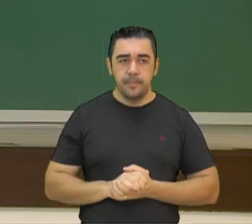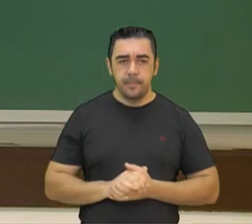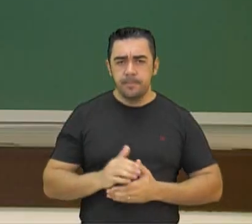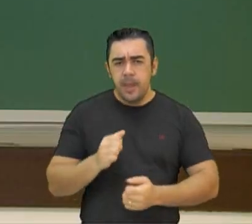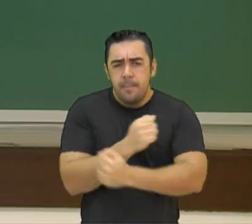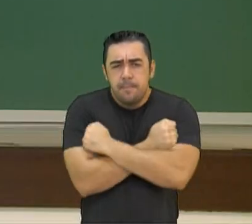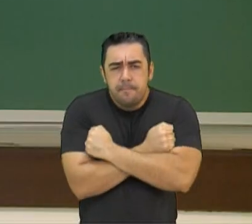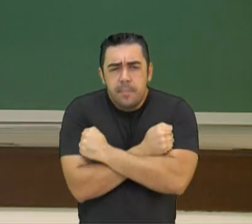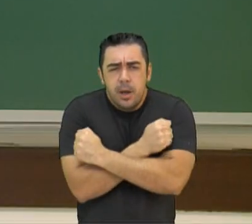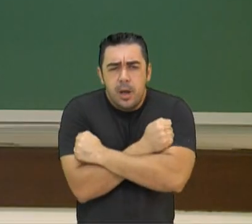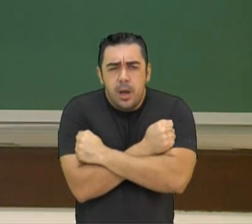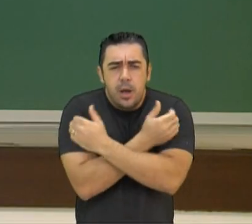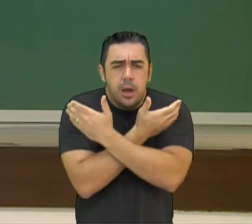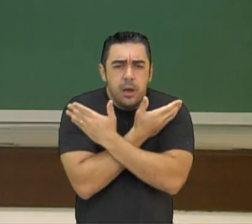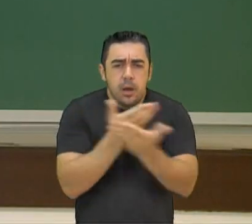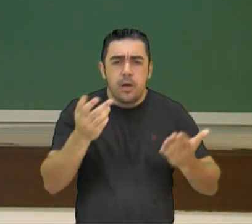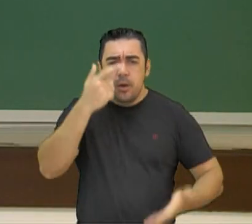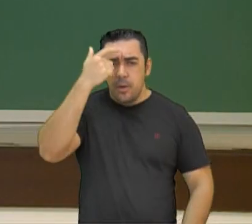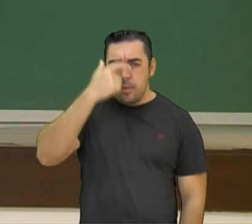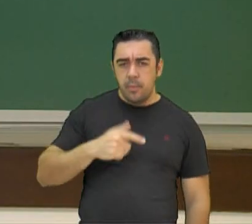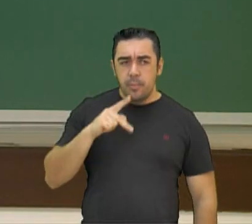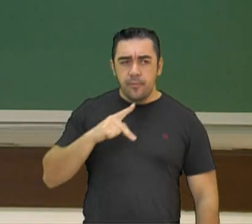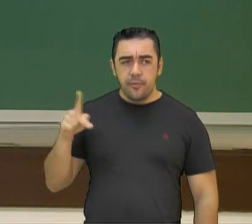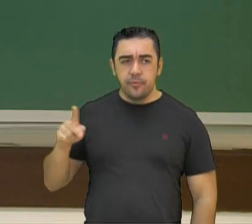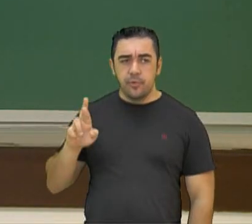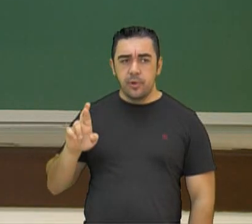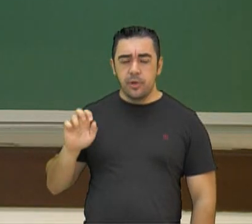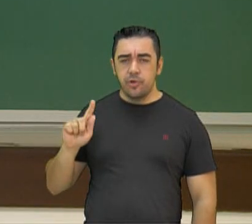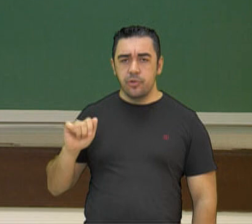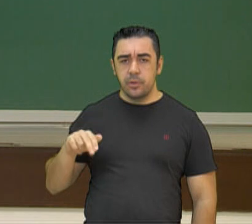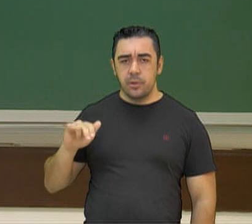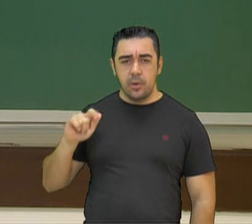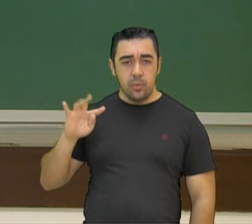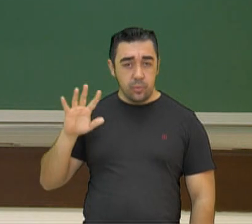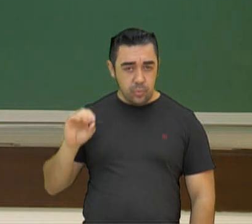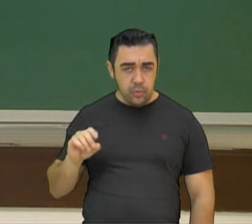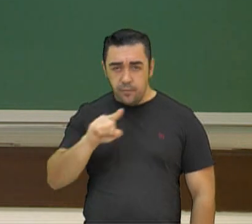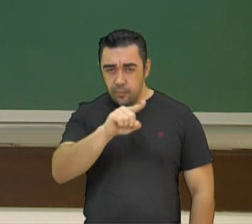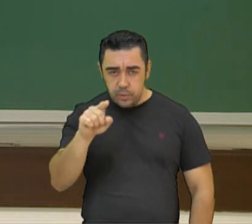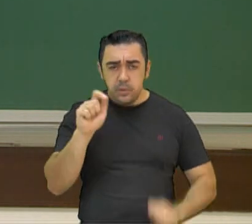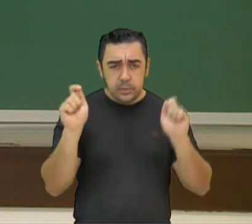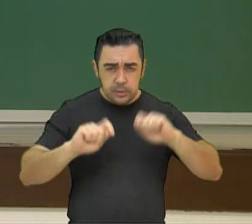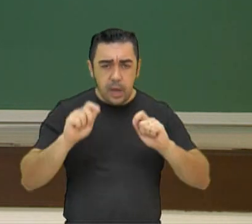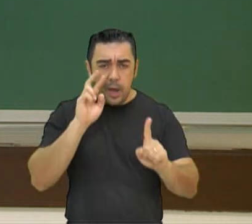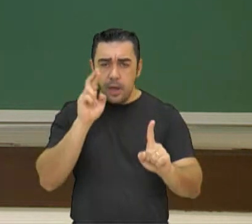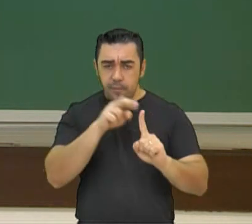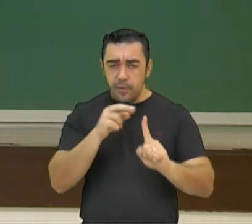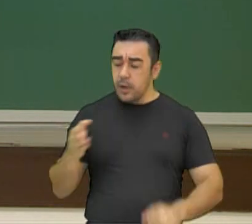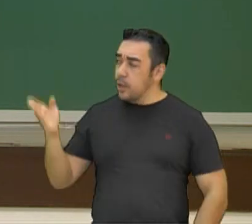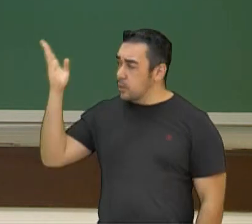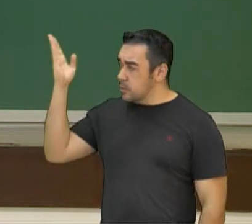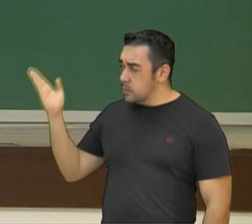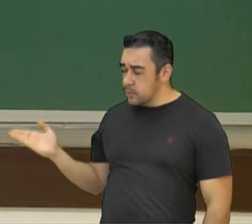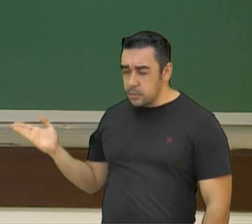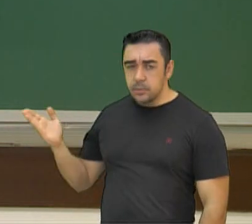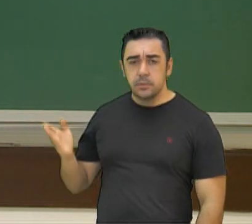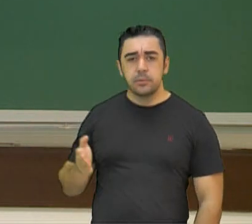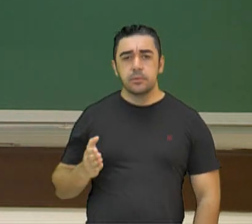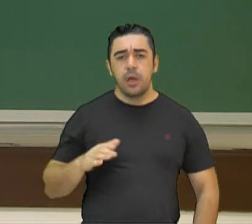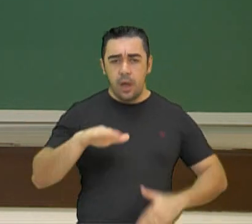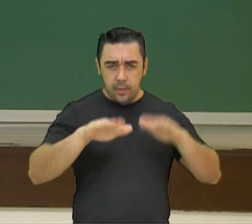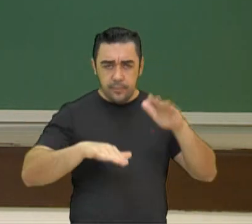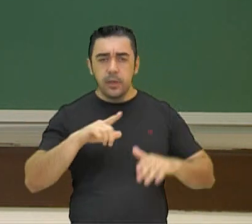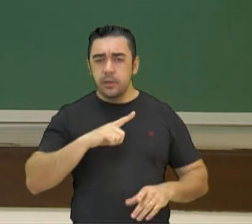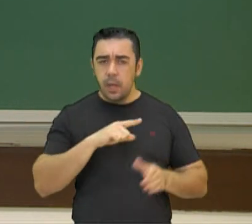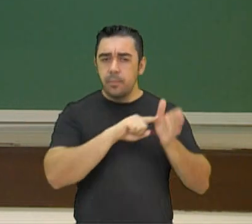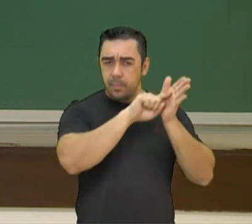Grande abraço, sou professor Reginaldo Polese. Vocês poderão consultar as referências ali, alguns lugares que a